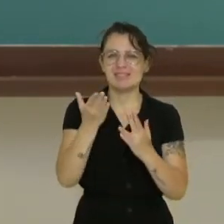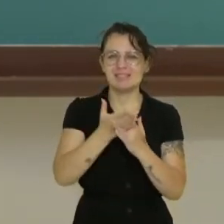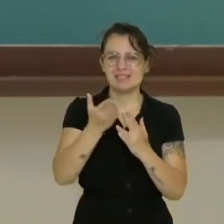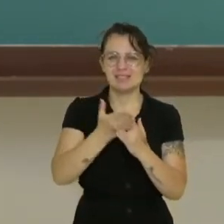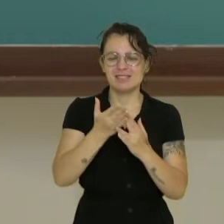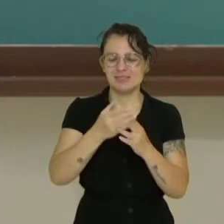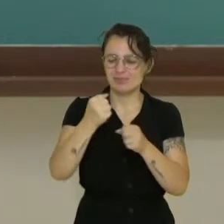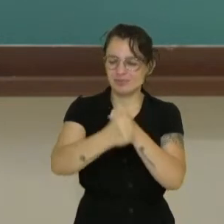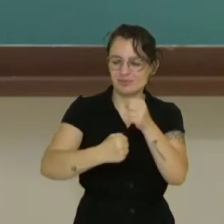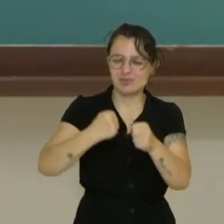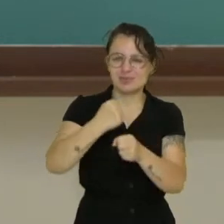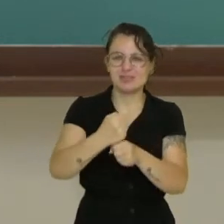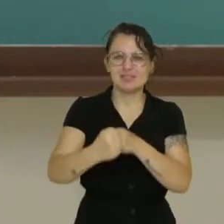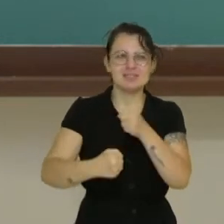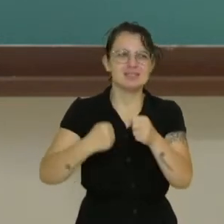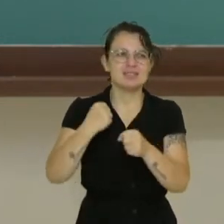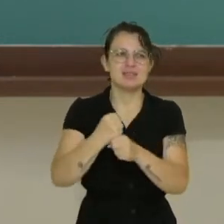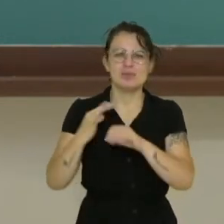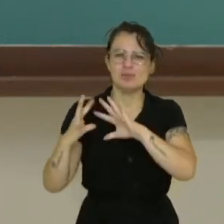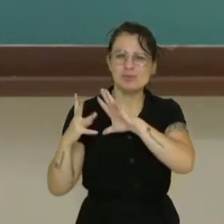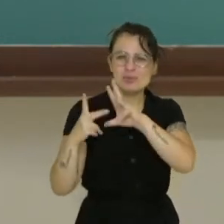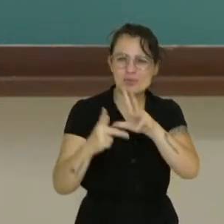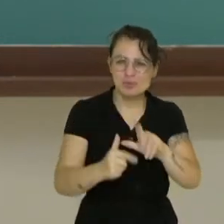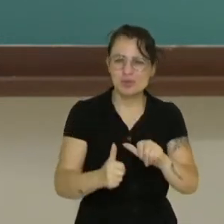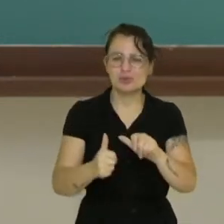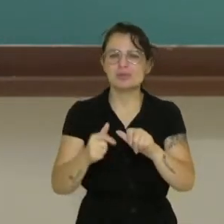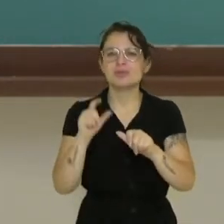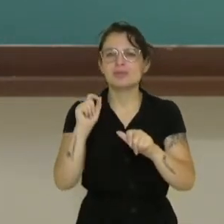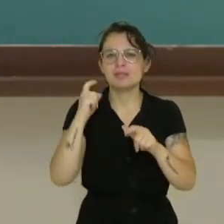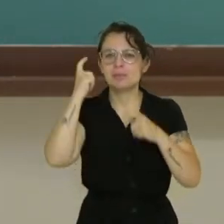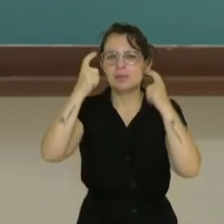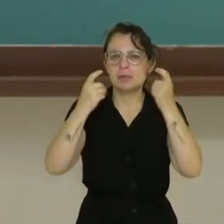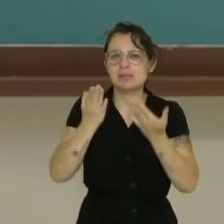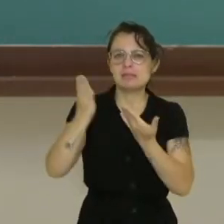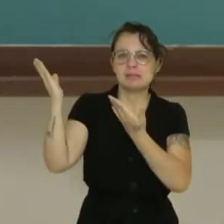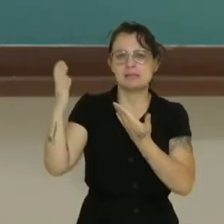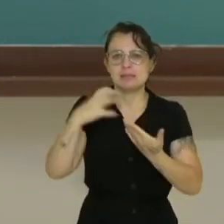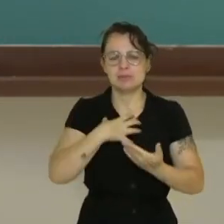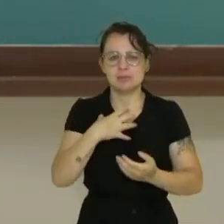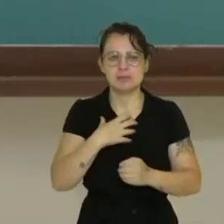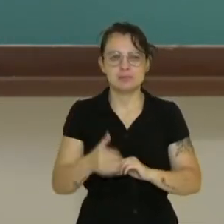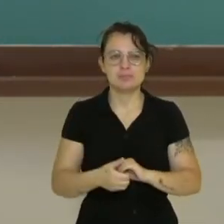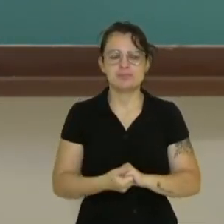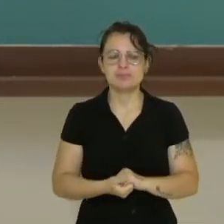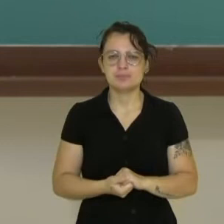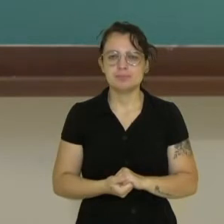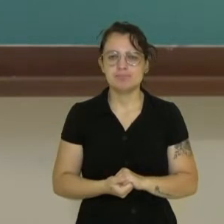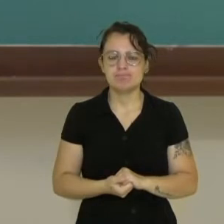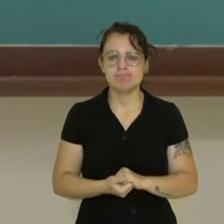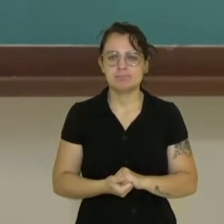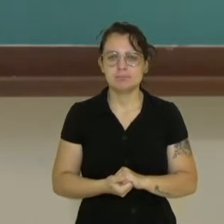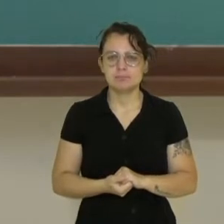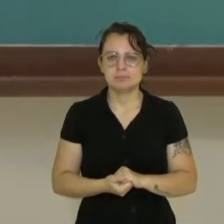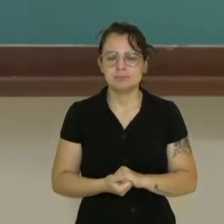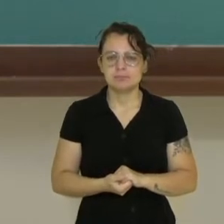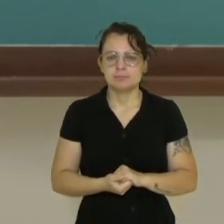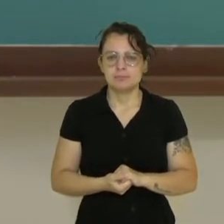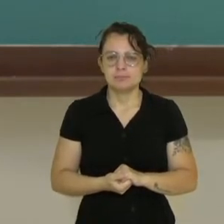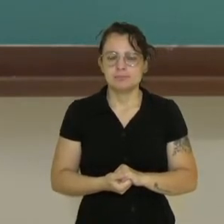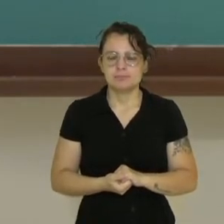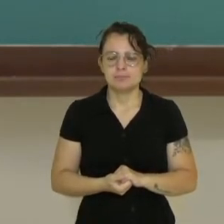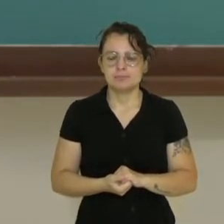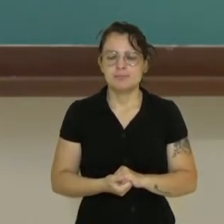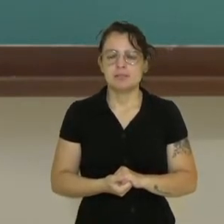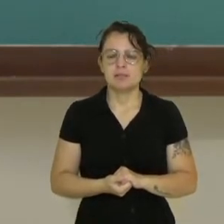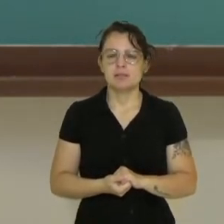dos anos em que o mundo inteiro ficou preocupado com aquela situação. Obviamente, os países envolvidos